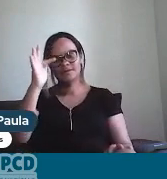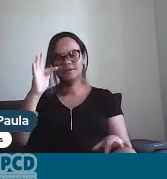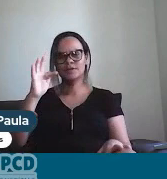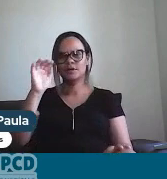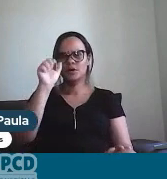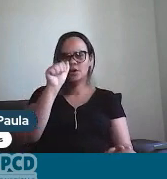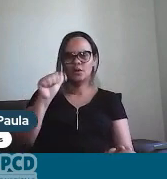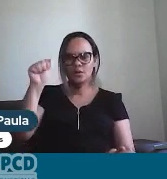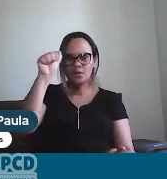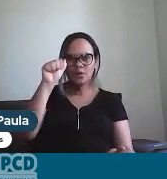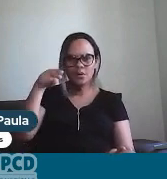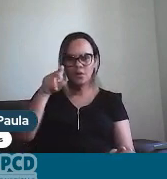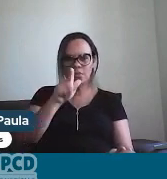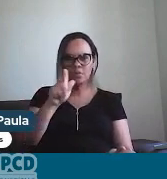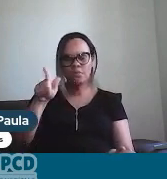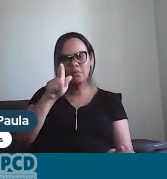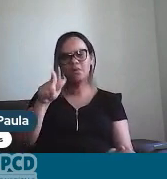vão